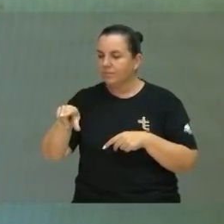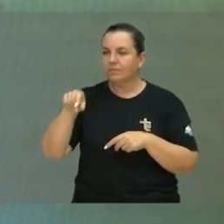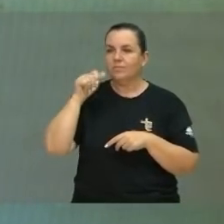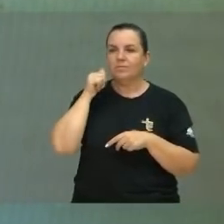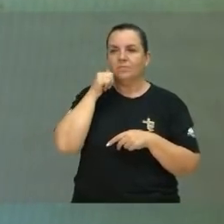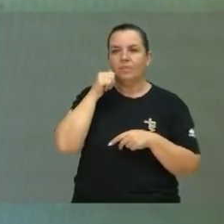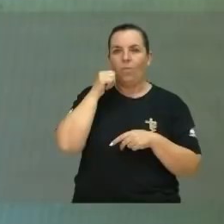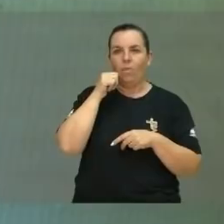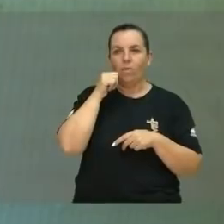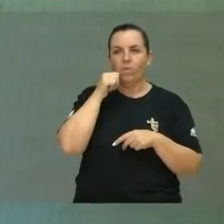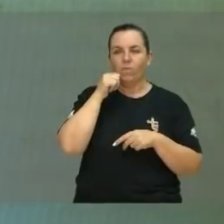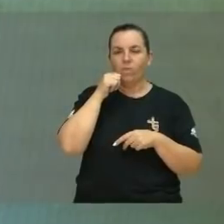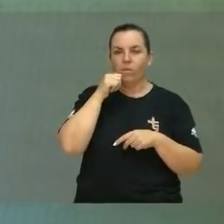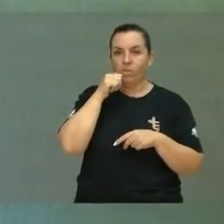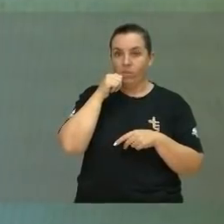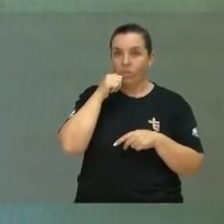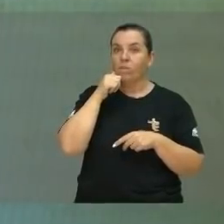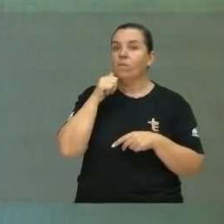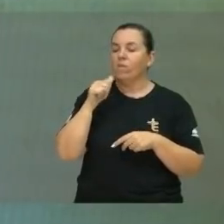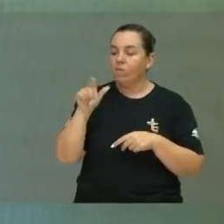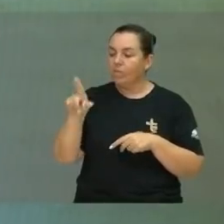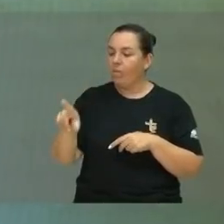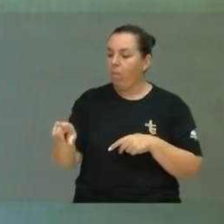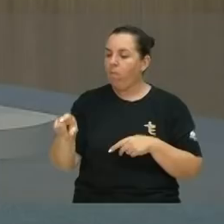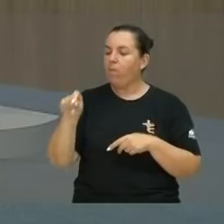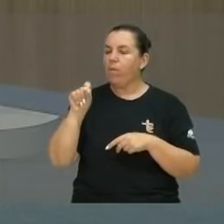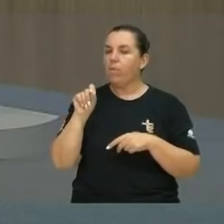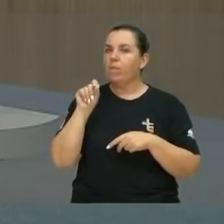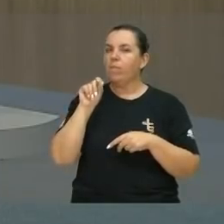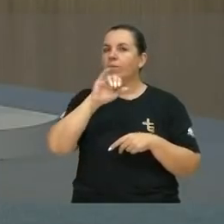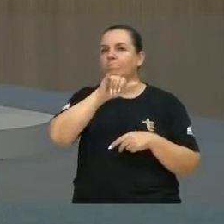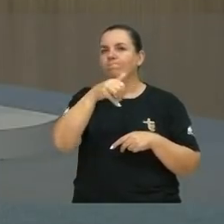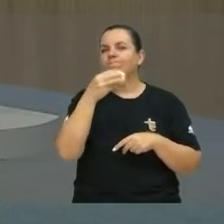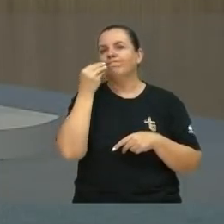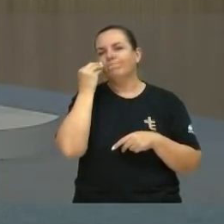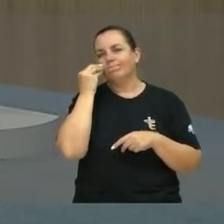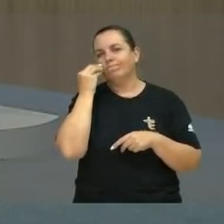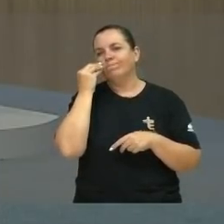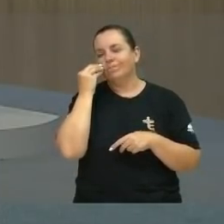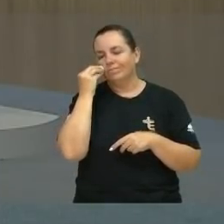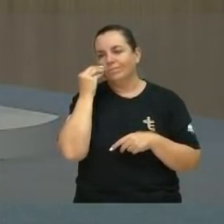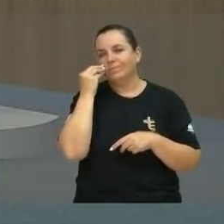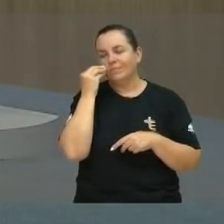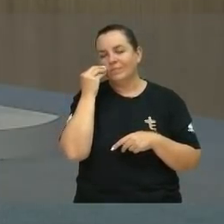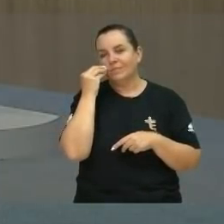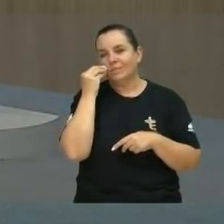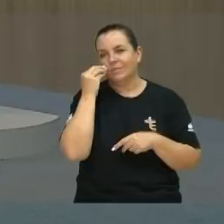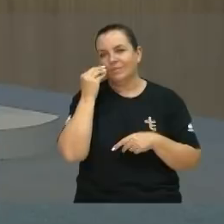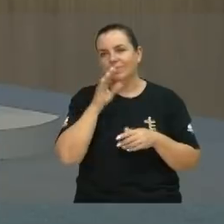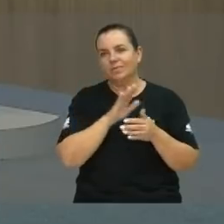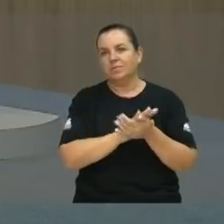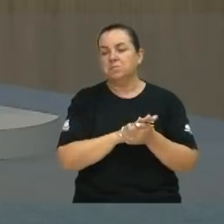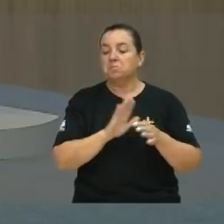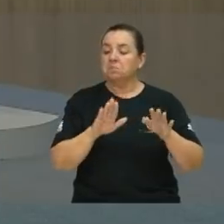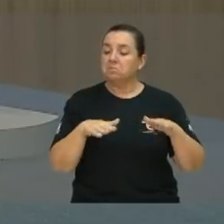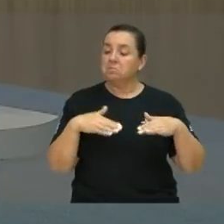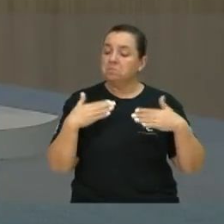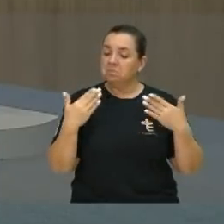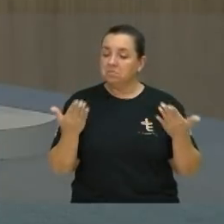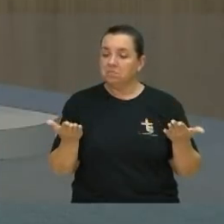o escolheu e inclusive judas iscariotes ou